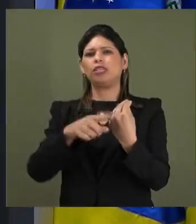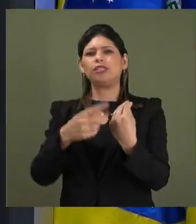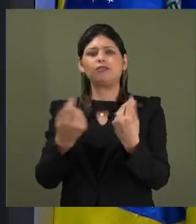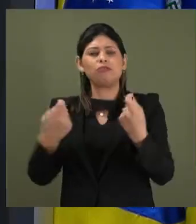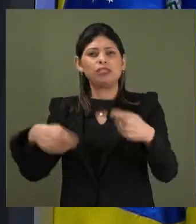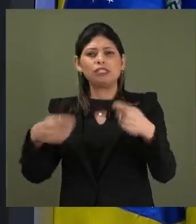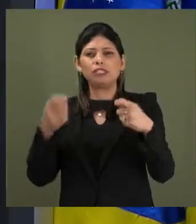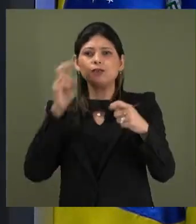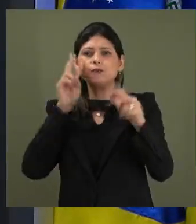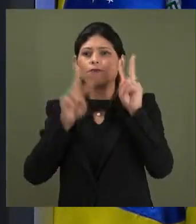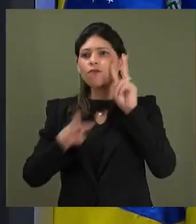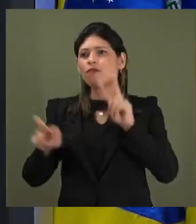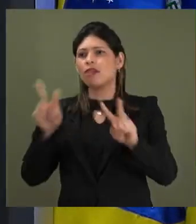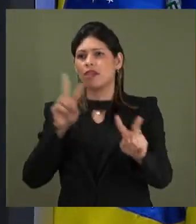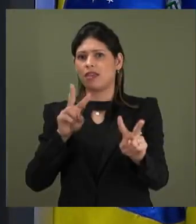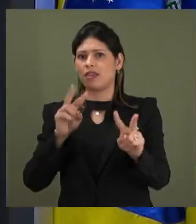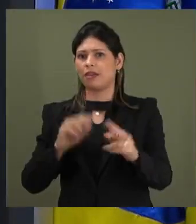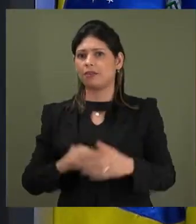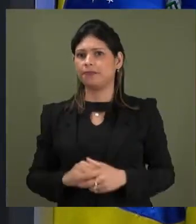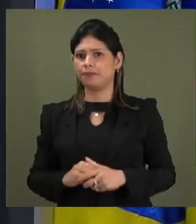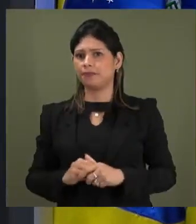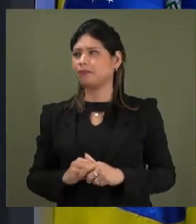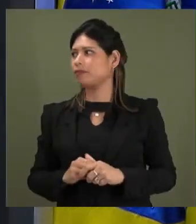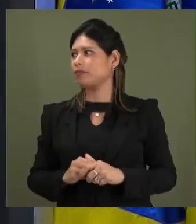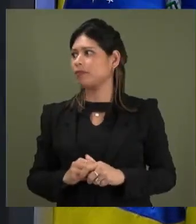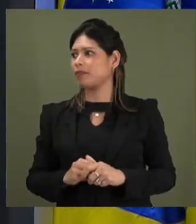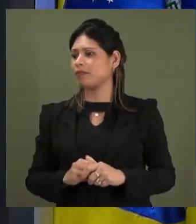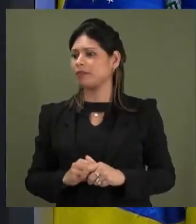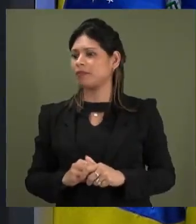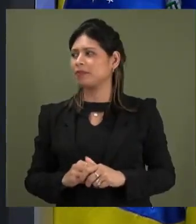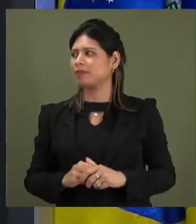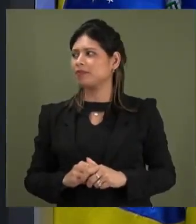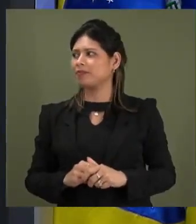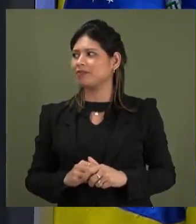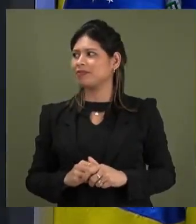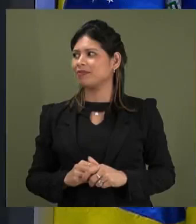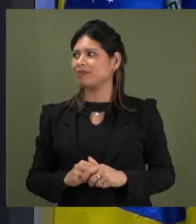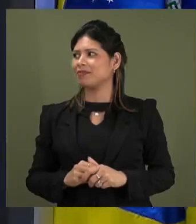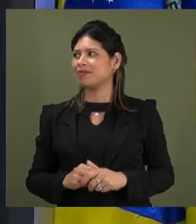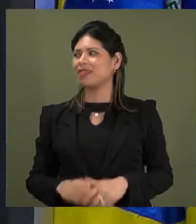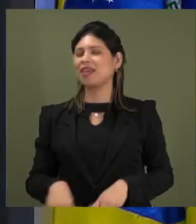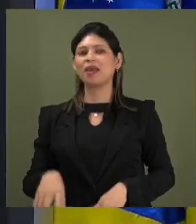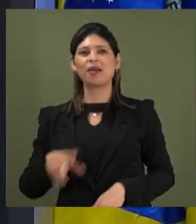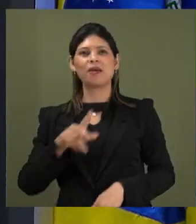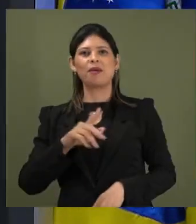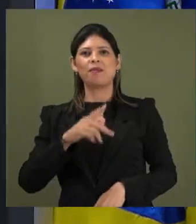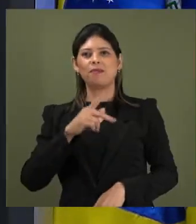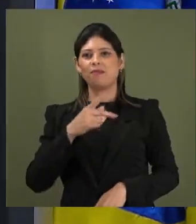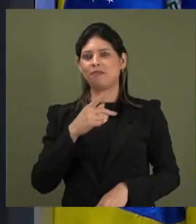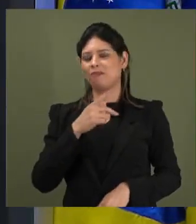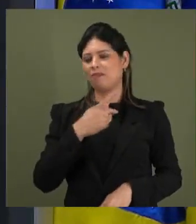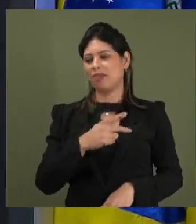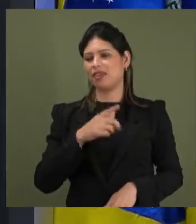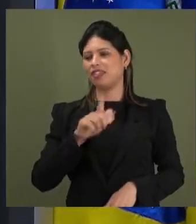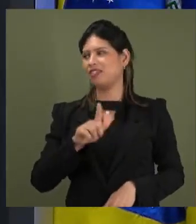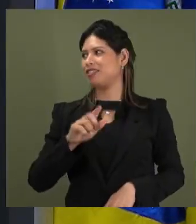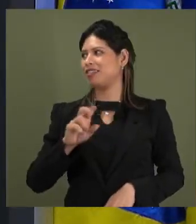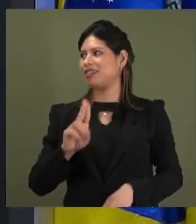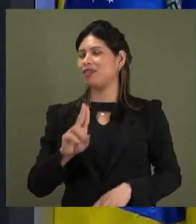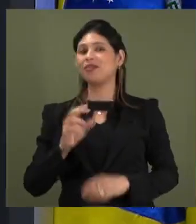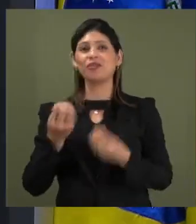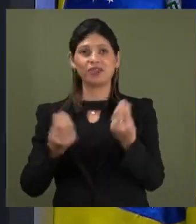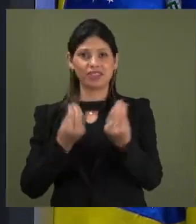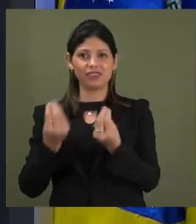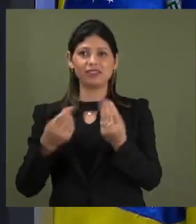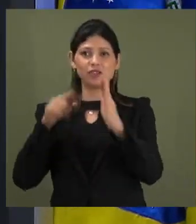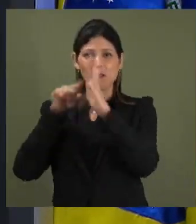senhor presidente hoje eu entrei com requerimento junto à Procuradoria Geral de Justiça do Estado do Ceará para investigar